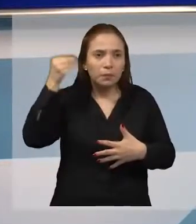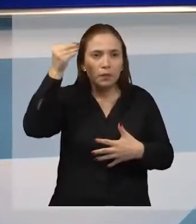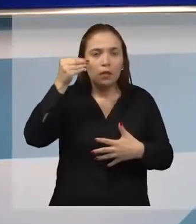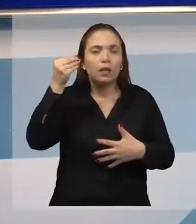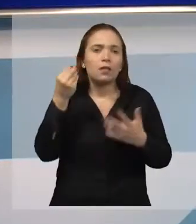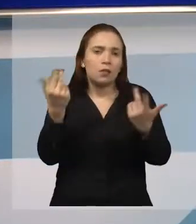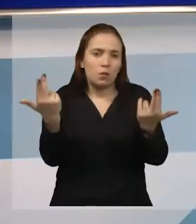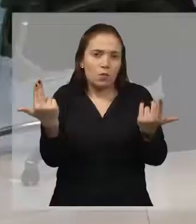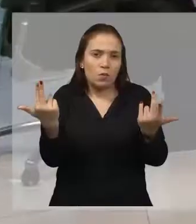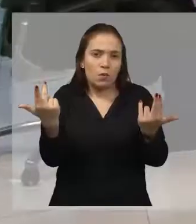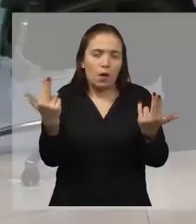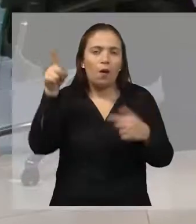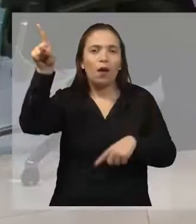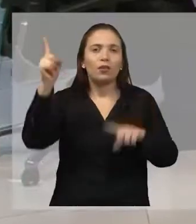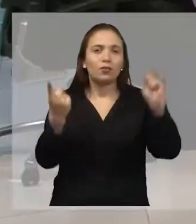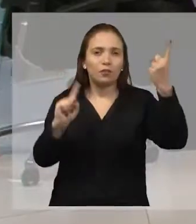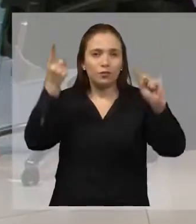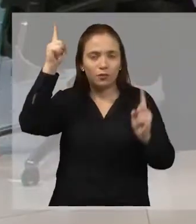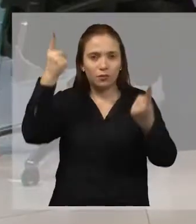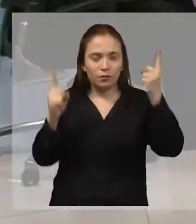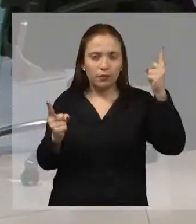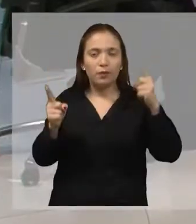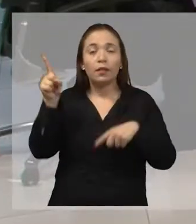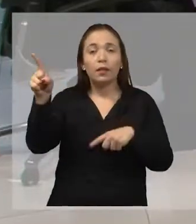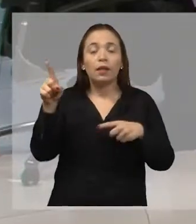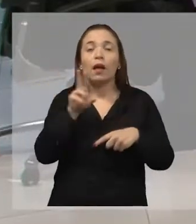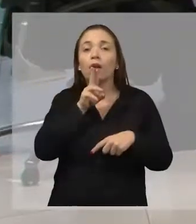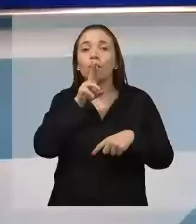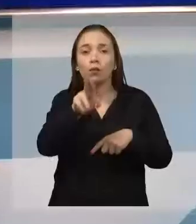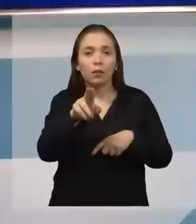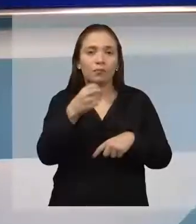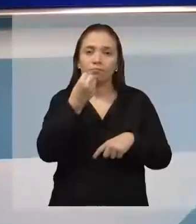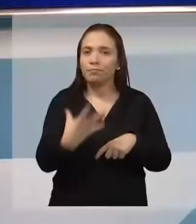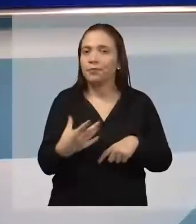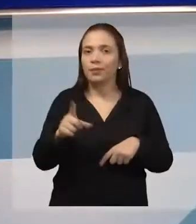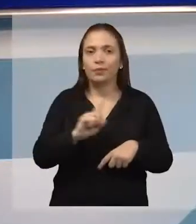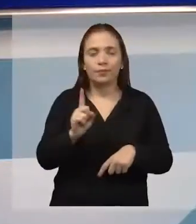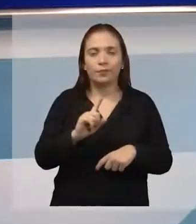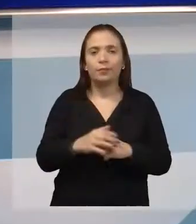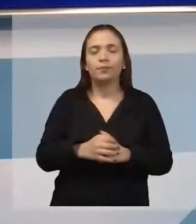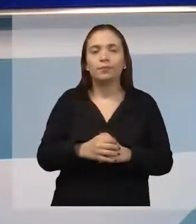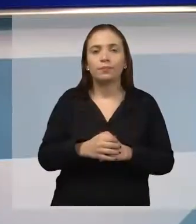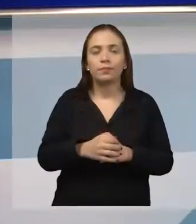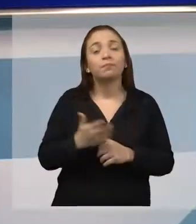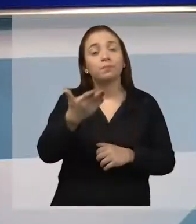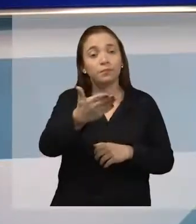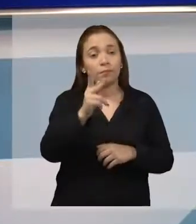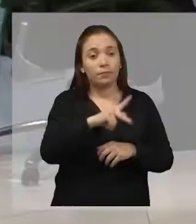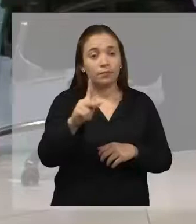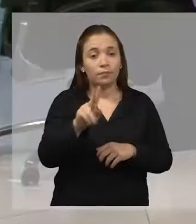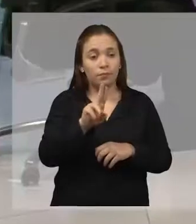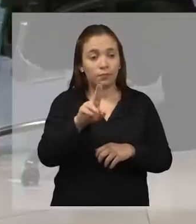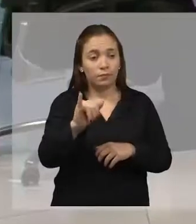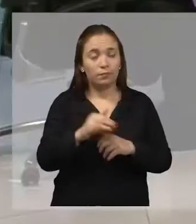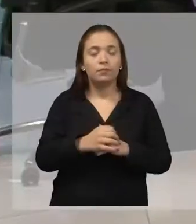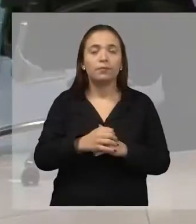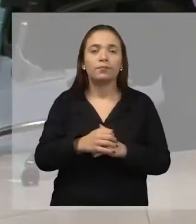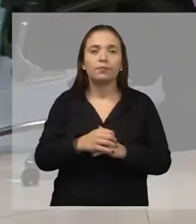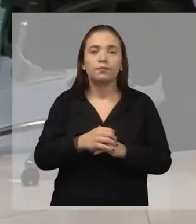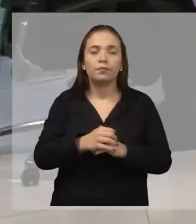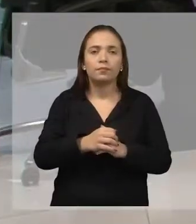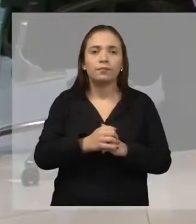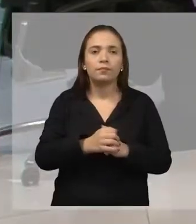afogando e pedindo socorro. E o nadador não entrou na água. Até que o indivíduo começou a